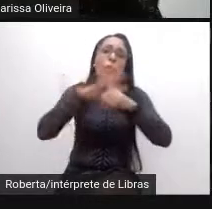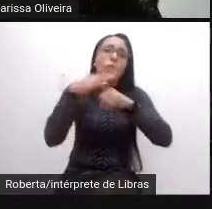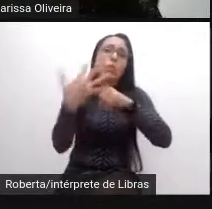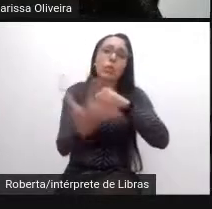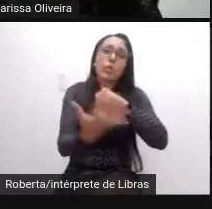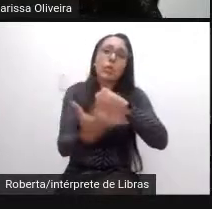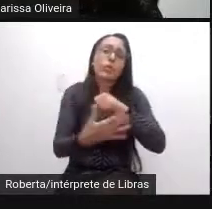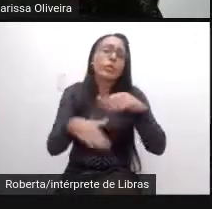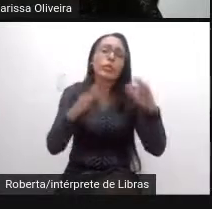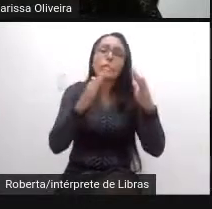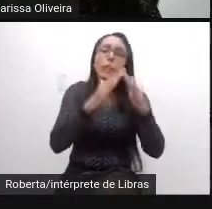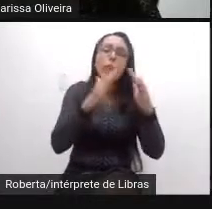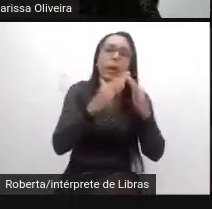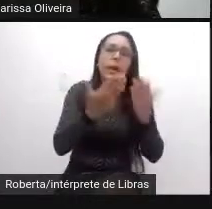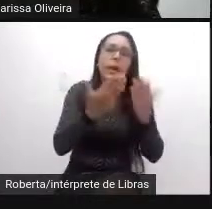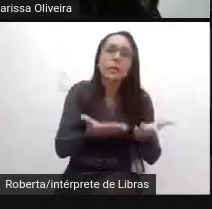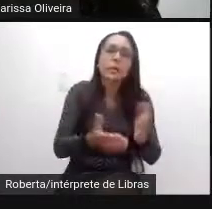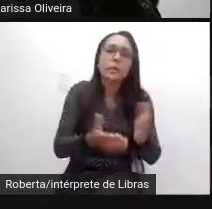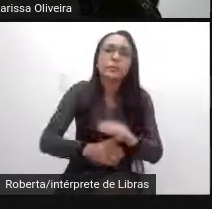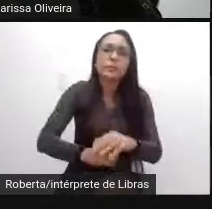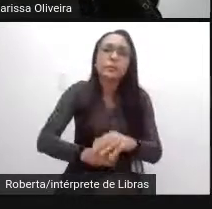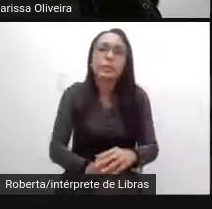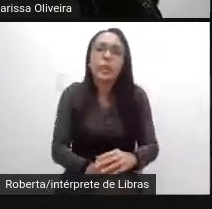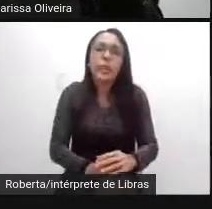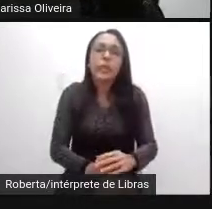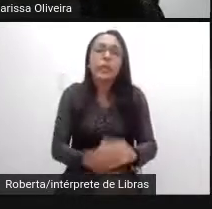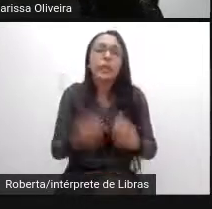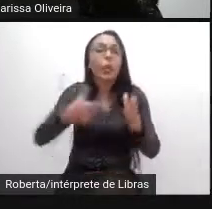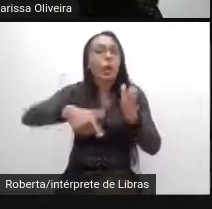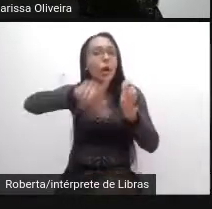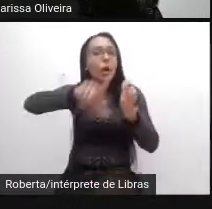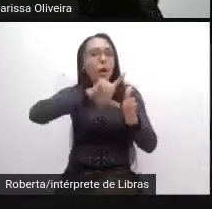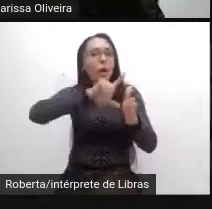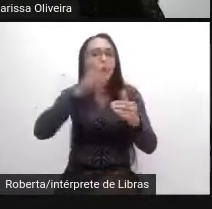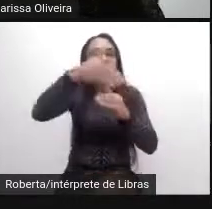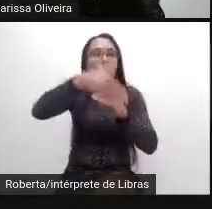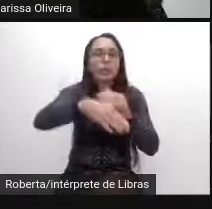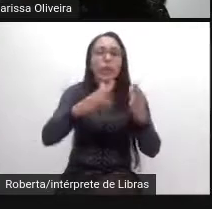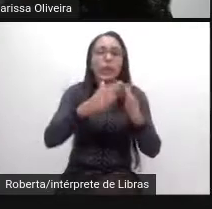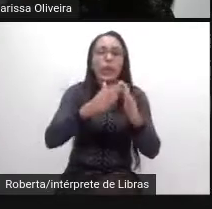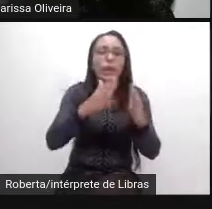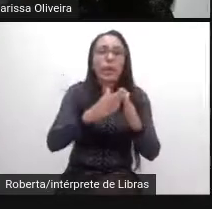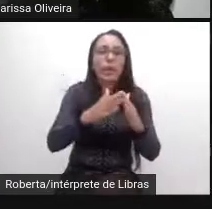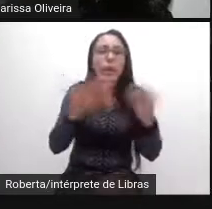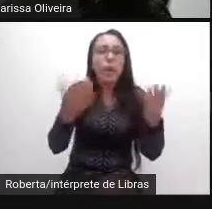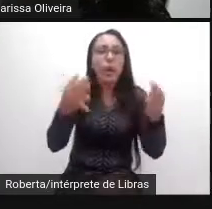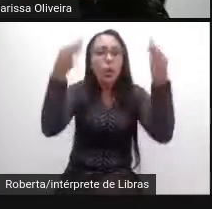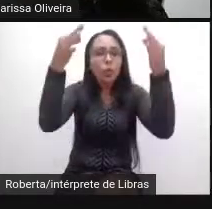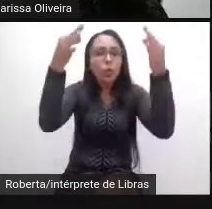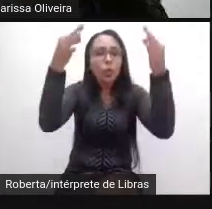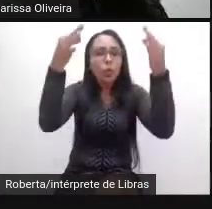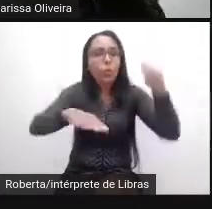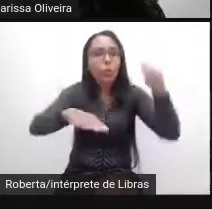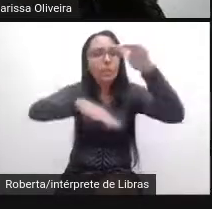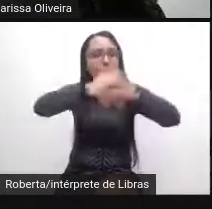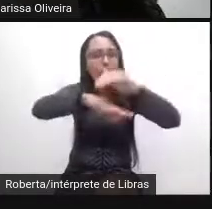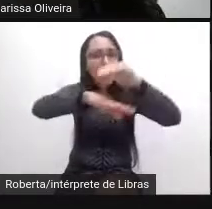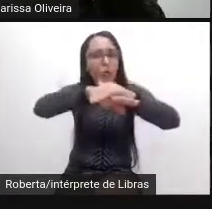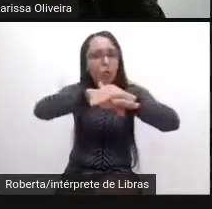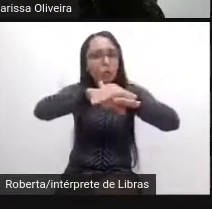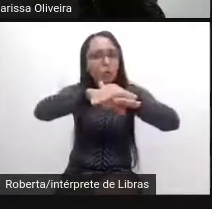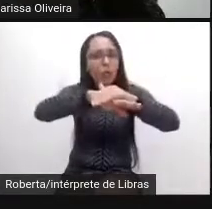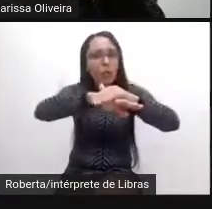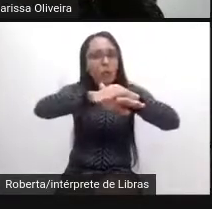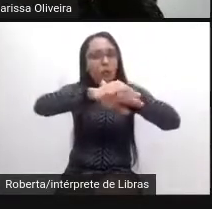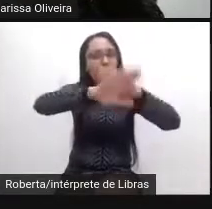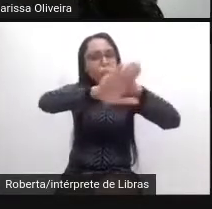é, antes de você entrar na sua casa, o ideal é que você retire os seus sapatos e os deixe